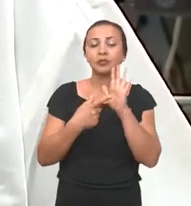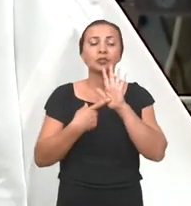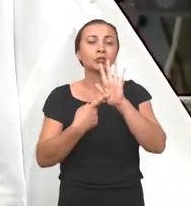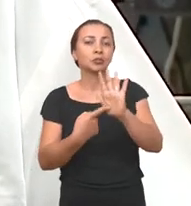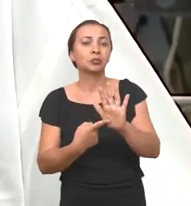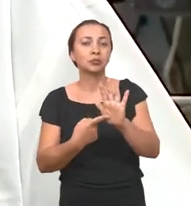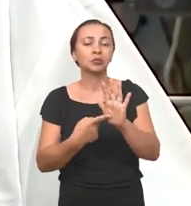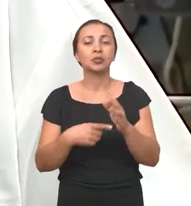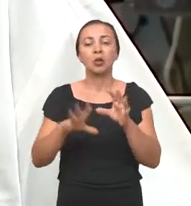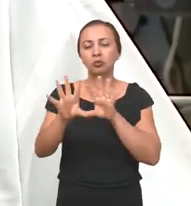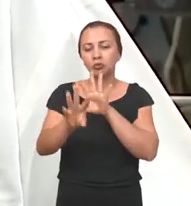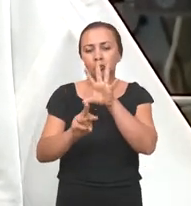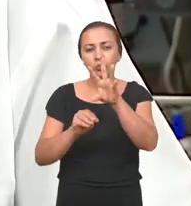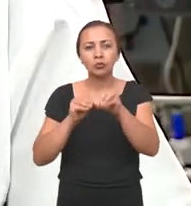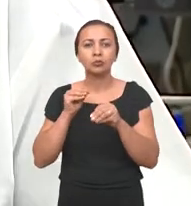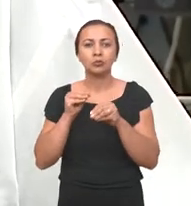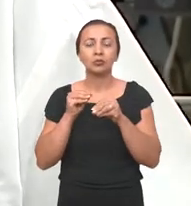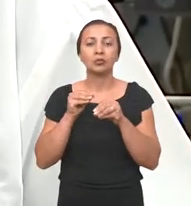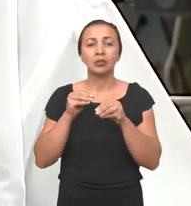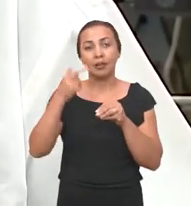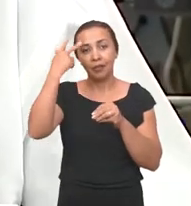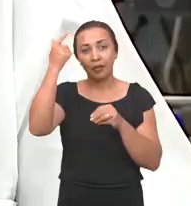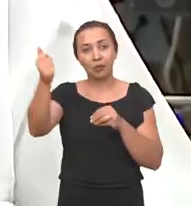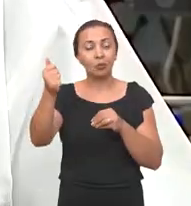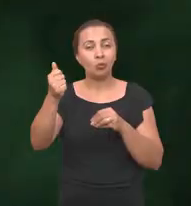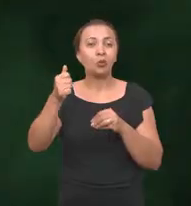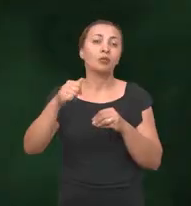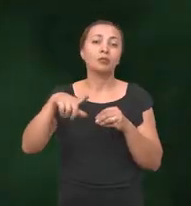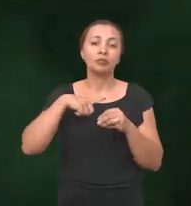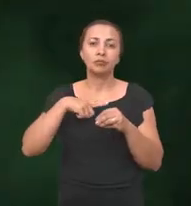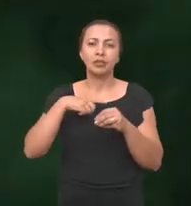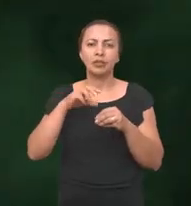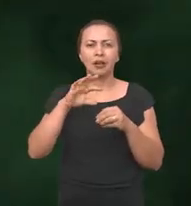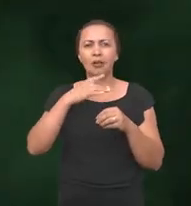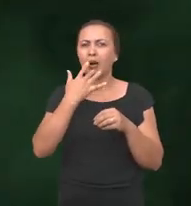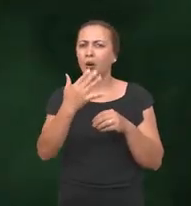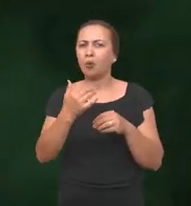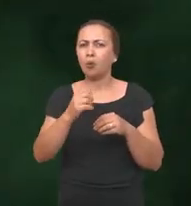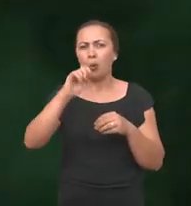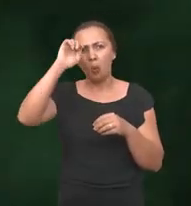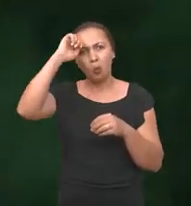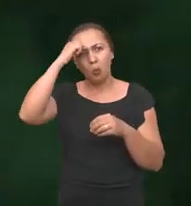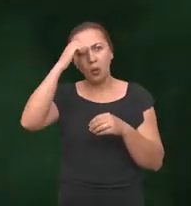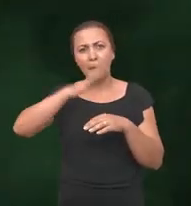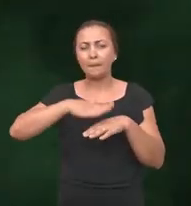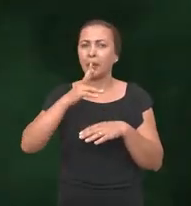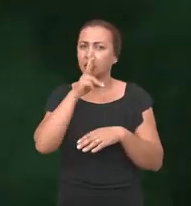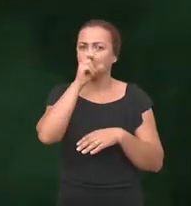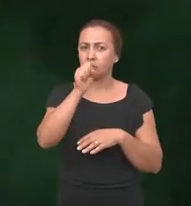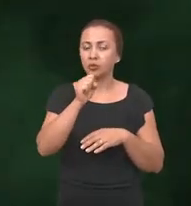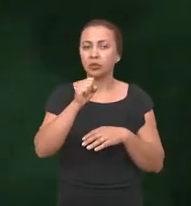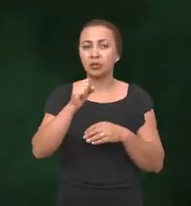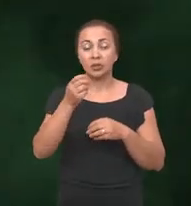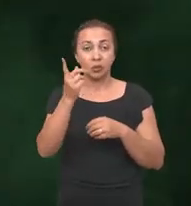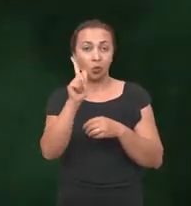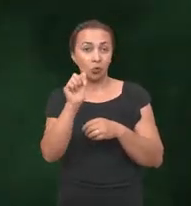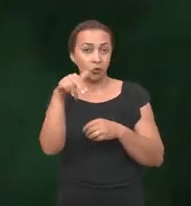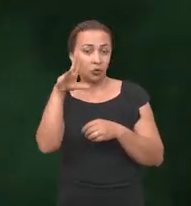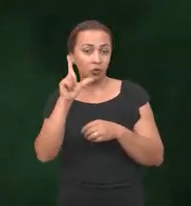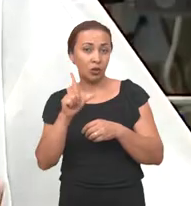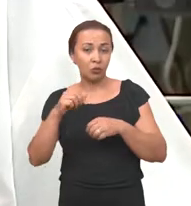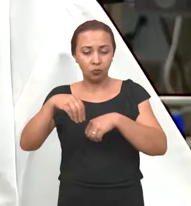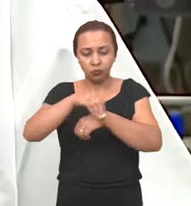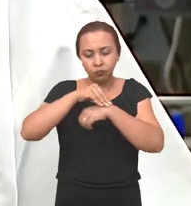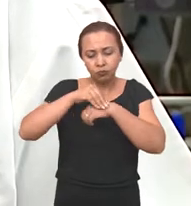de apresentação do extrato. O extrato natura ele tem uma coloração mais escura, uma coloração mais forte, então o gel ele traz